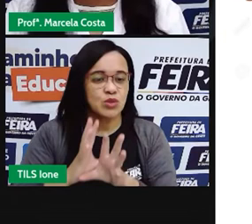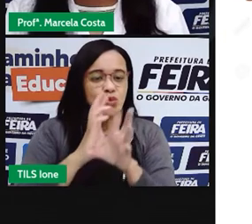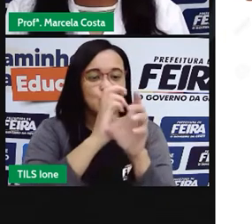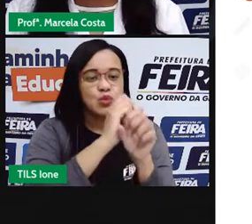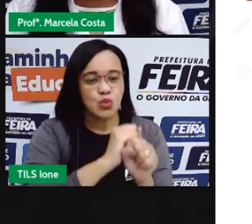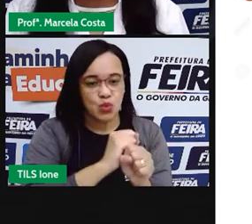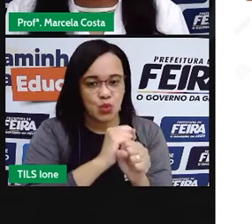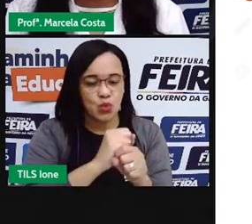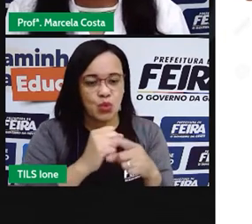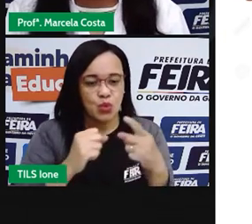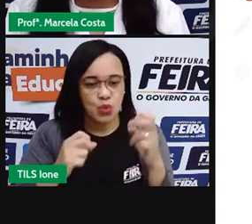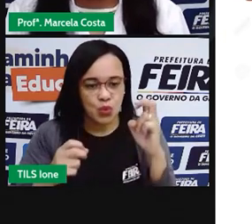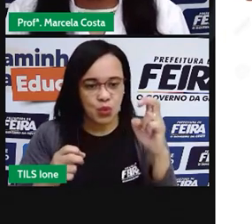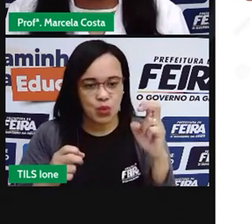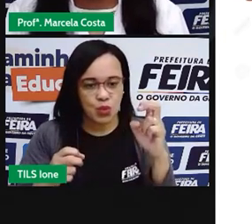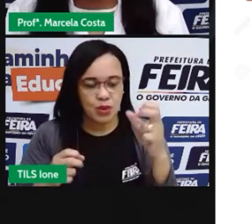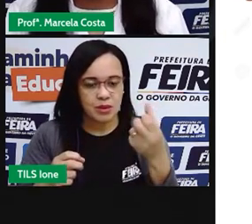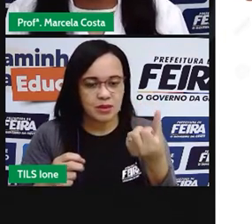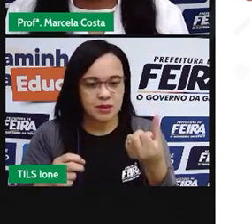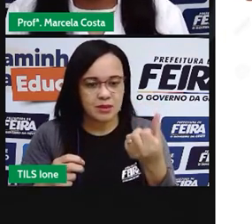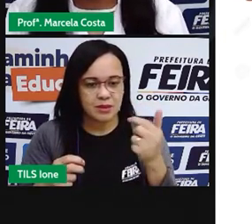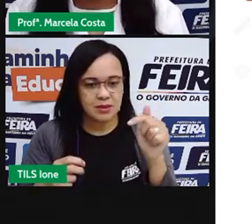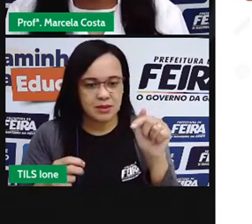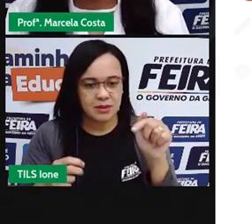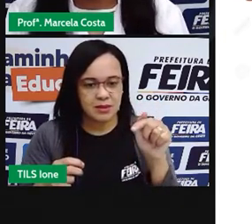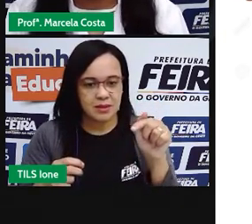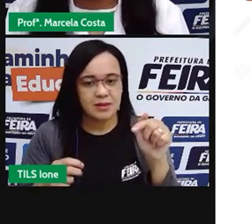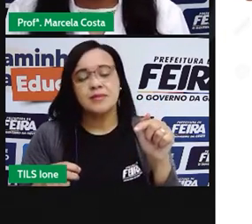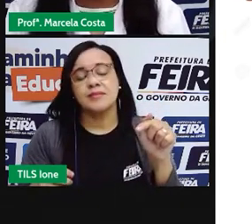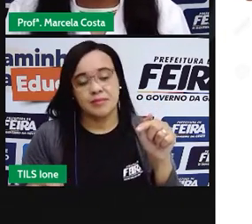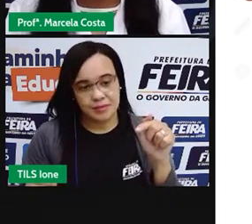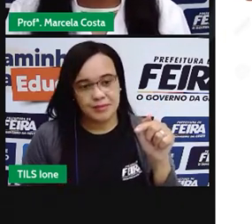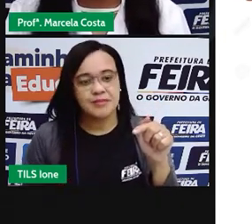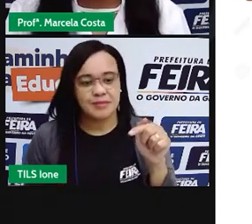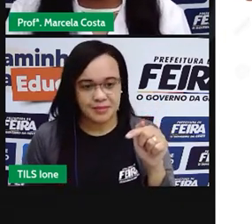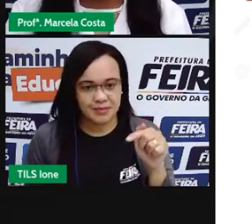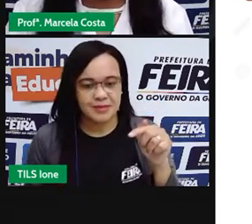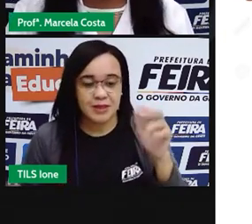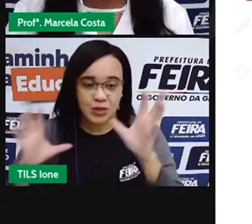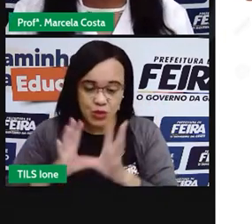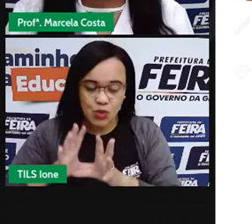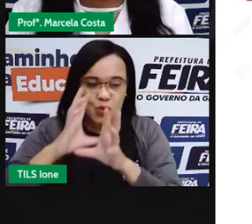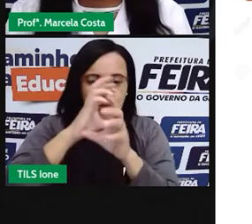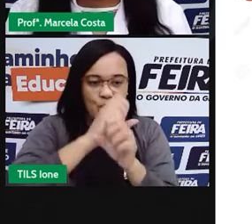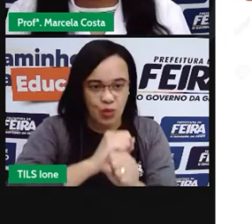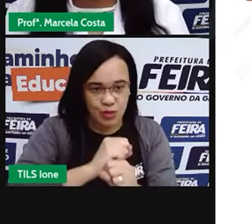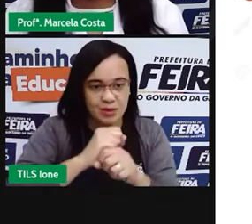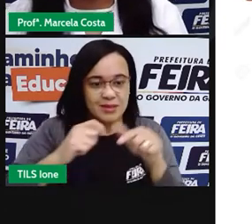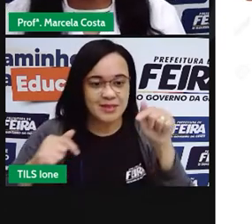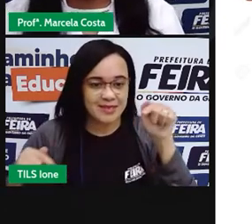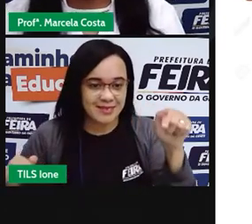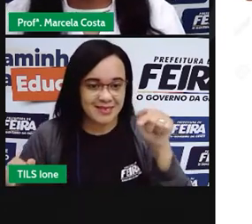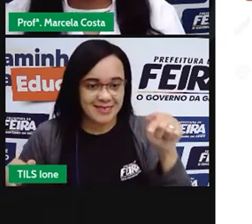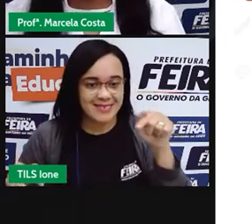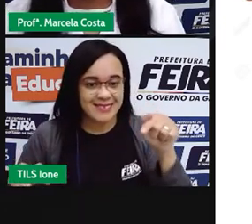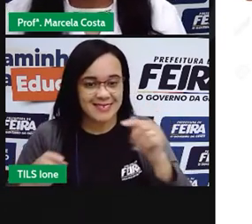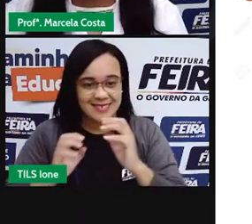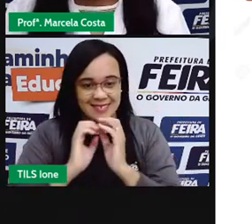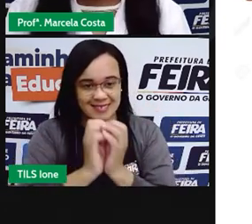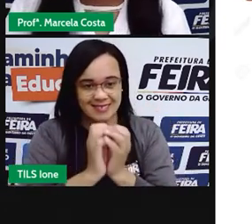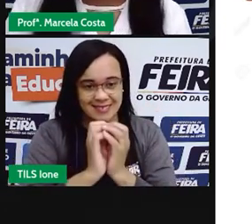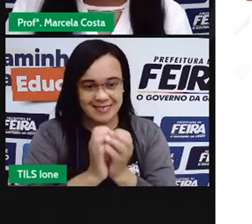Quatro, cinco, seis, sete. Então, as meninas juntas têm sete